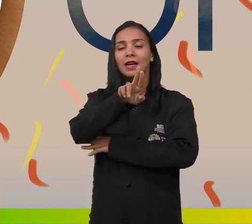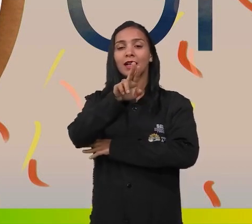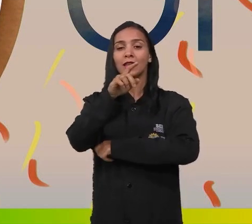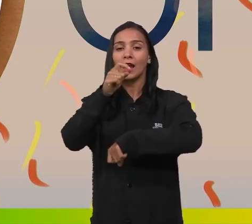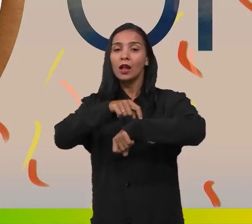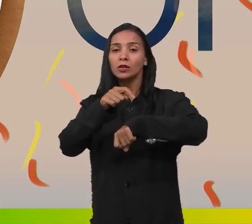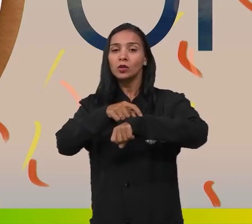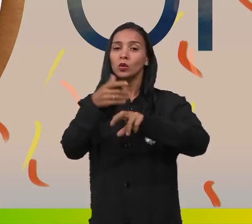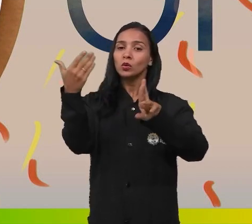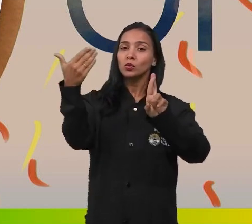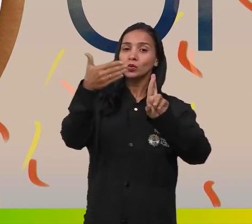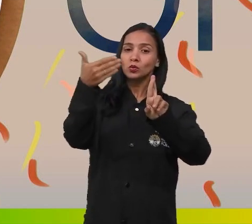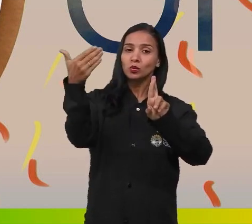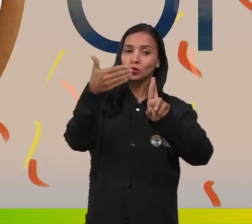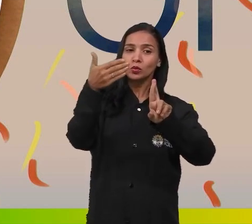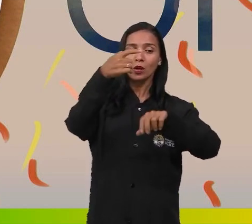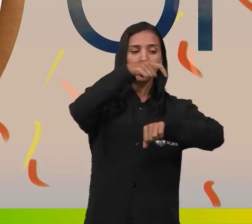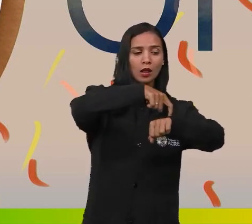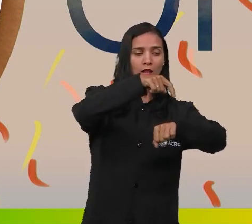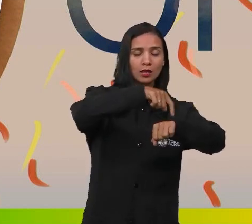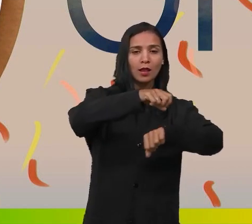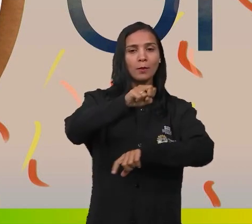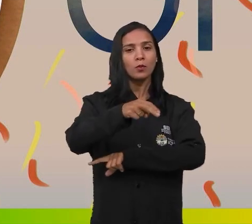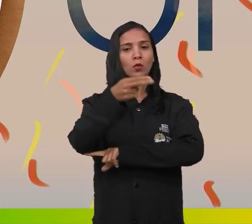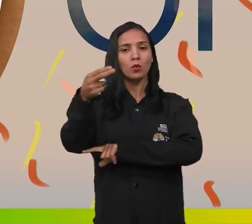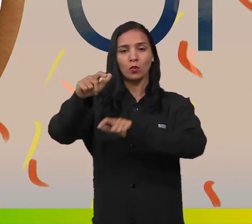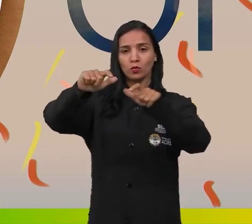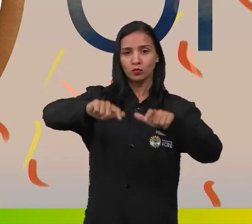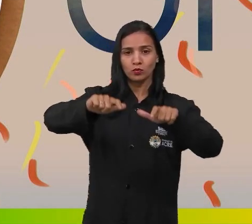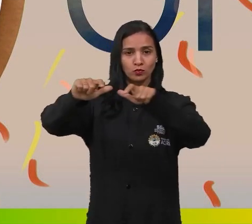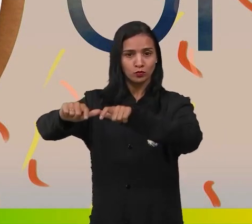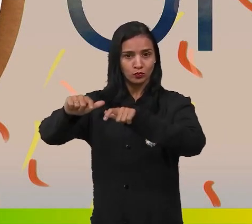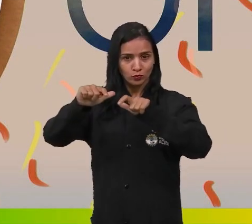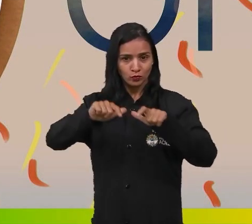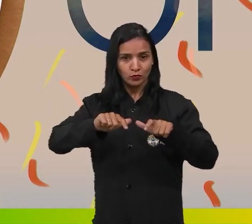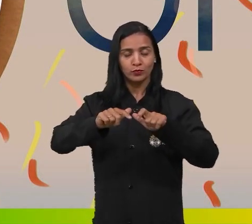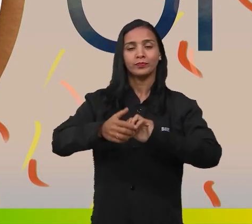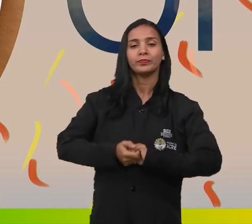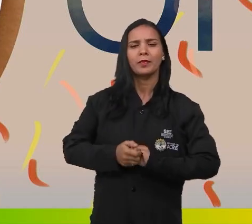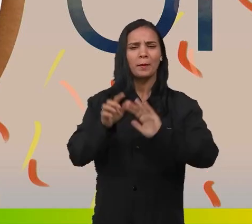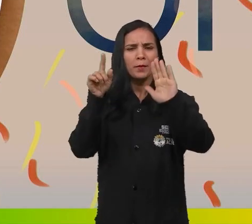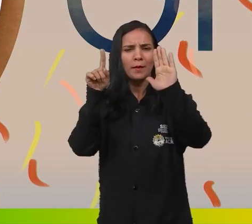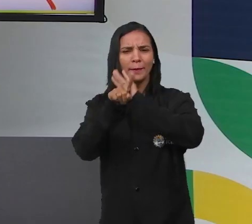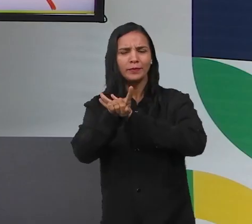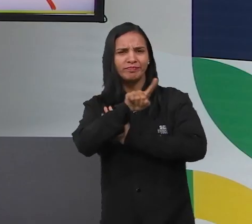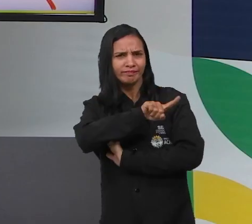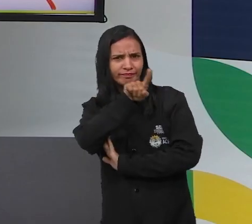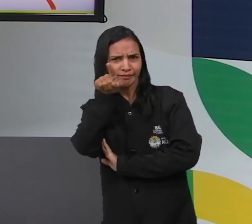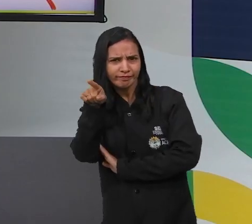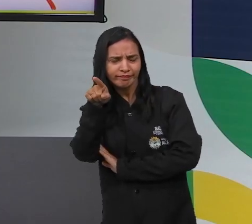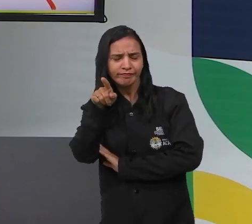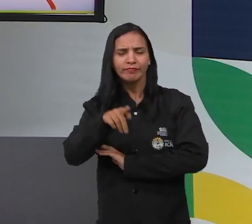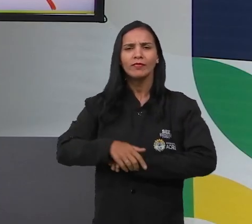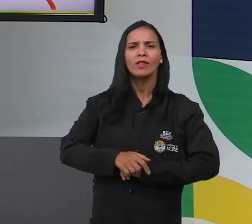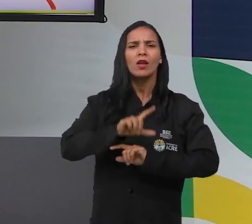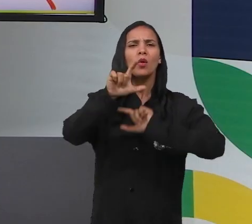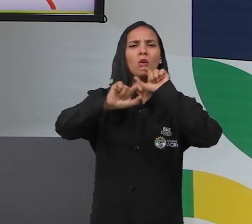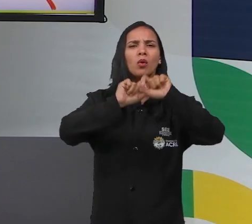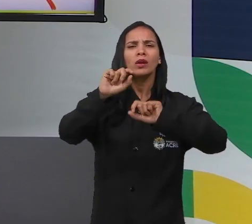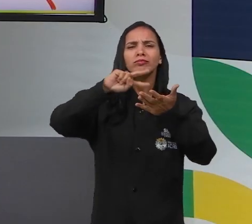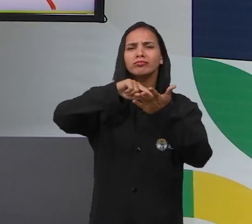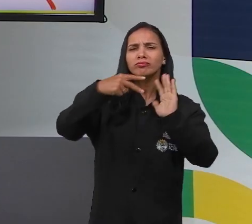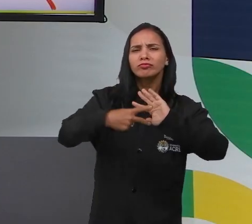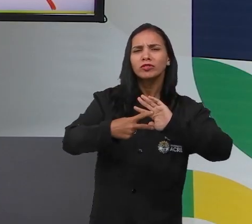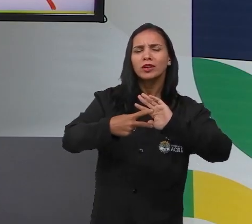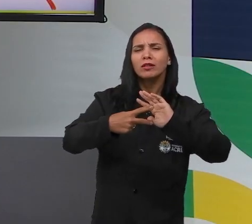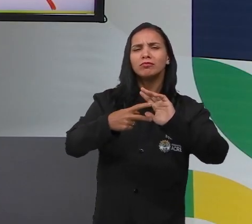referência principalmente a tempo e lugar. Mas agora eu pergunto para você aí de casa, o que são